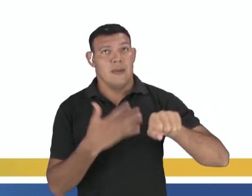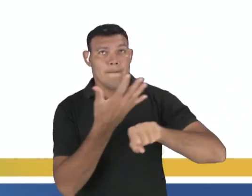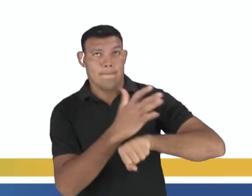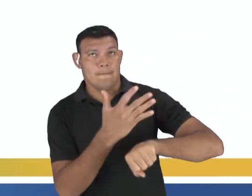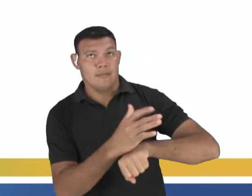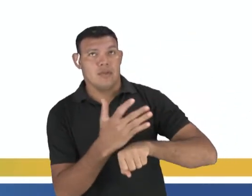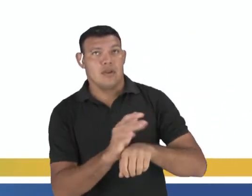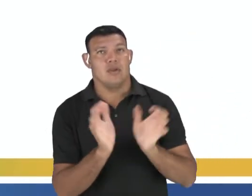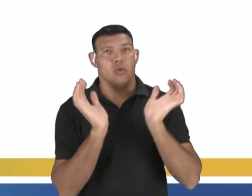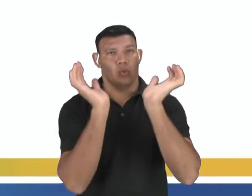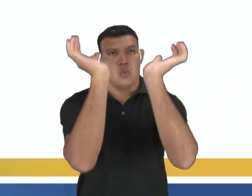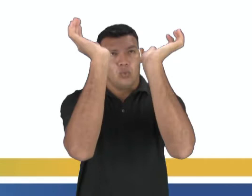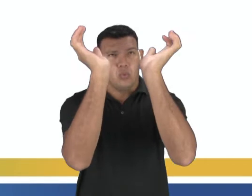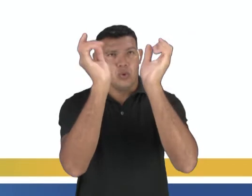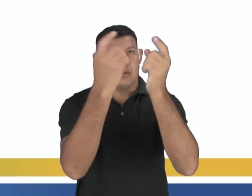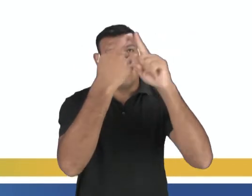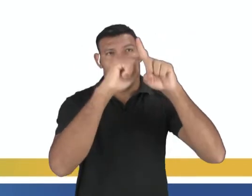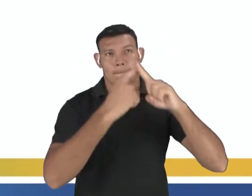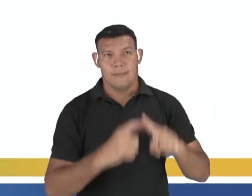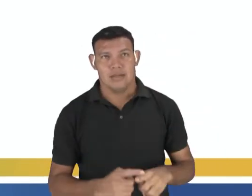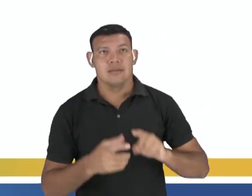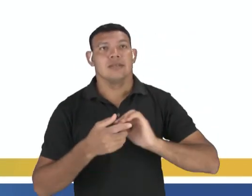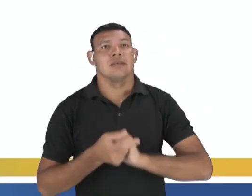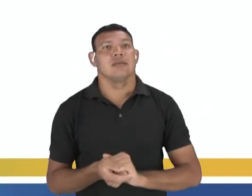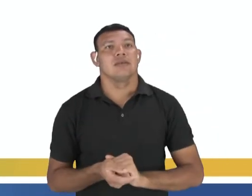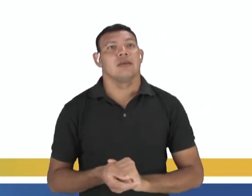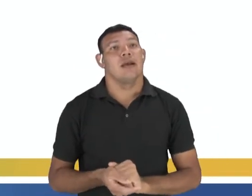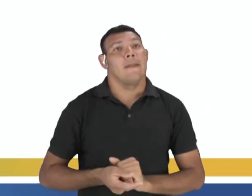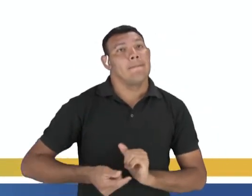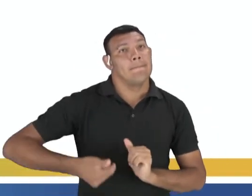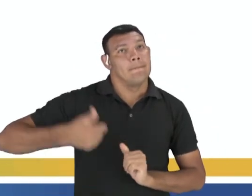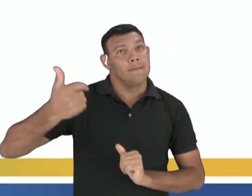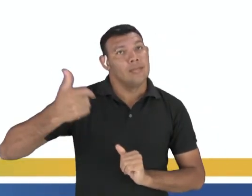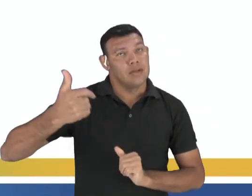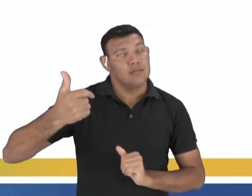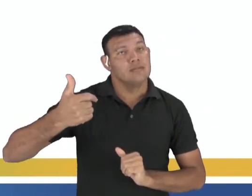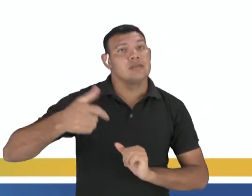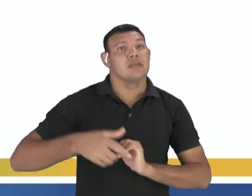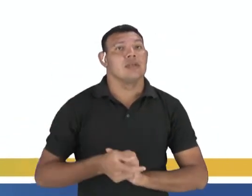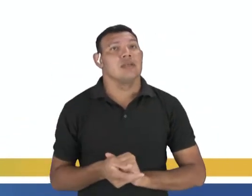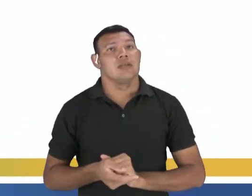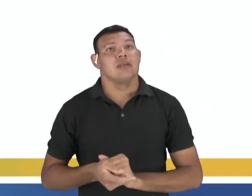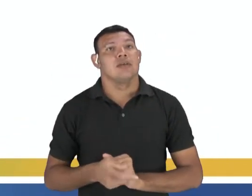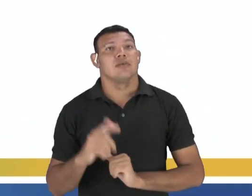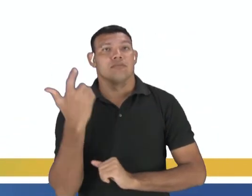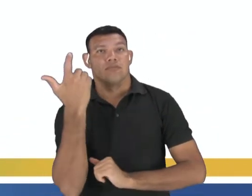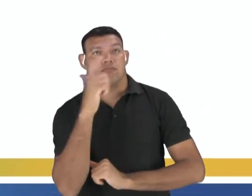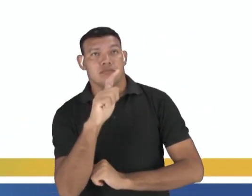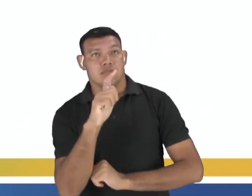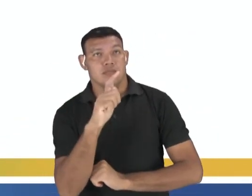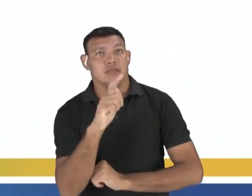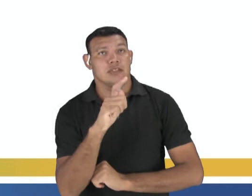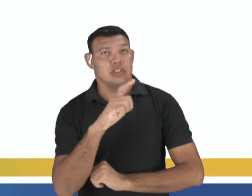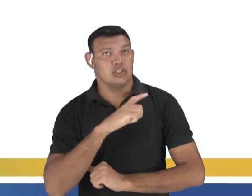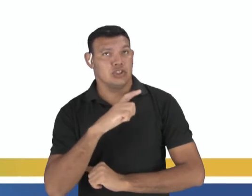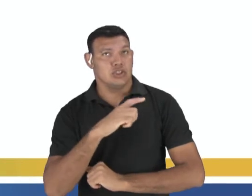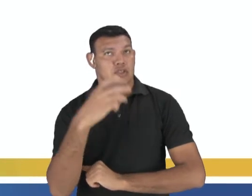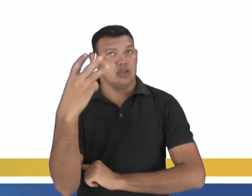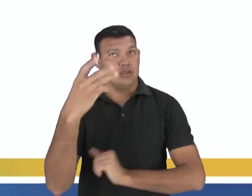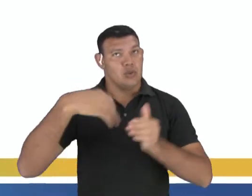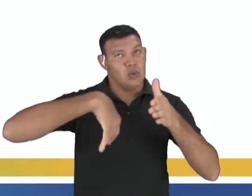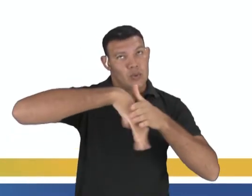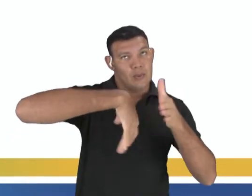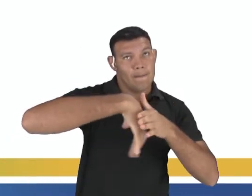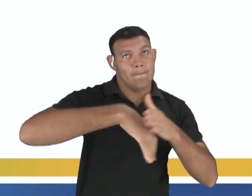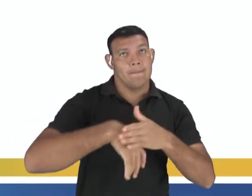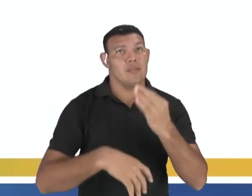3 jogos. As probabilidades do time do Quixajuba ganhar o primeiro, o segundo e o terceiro jogo são,